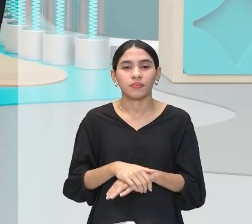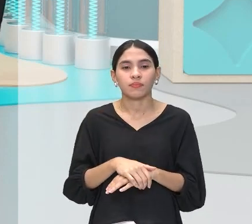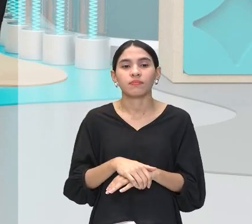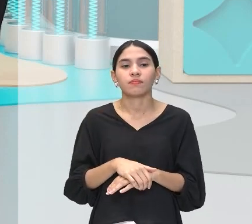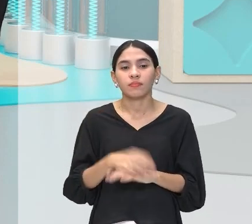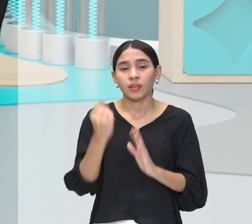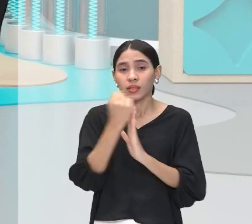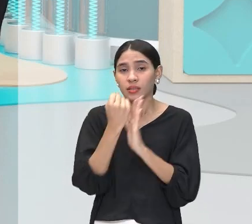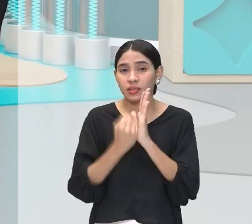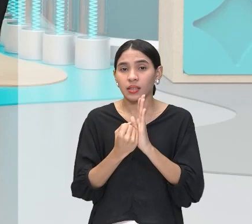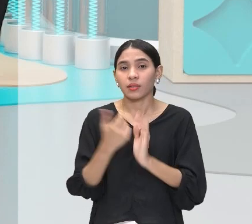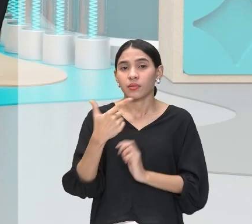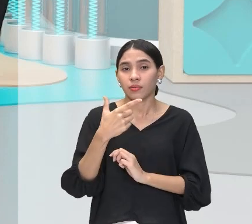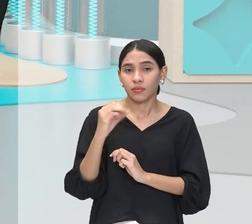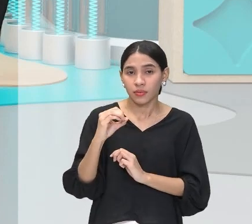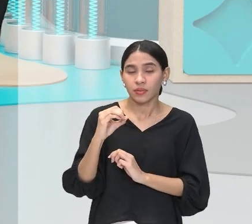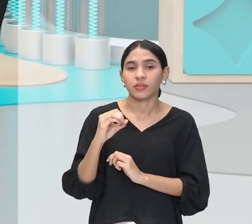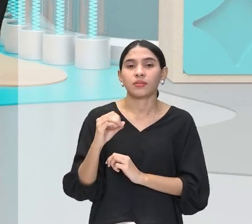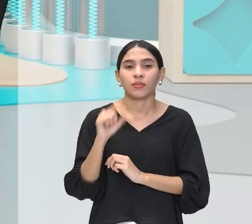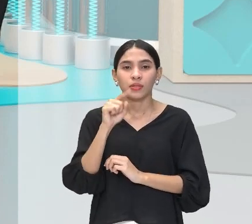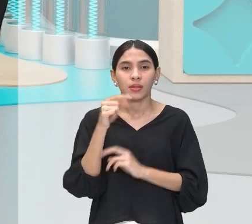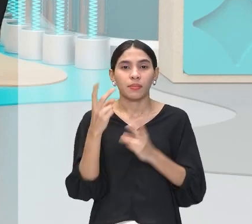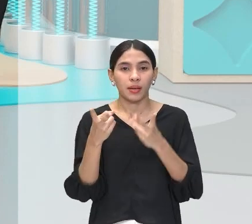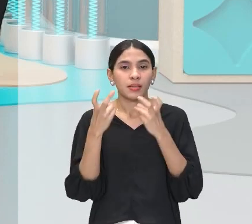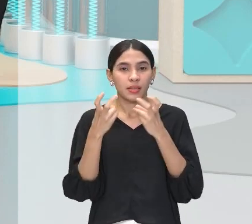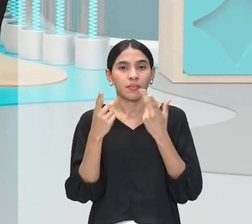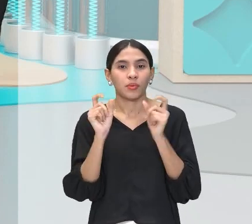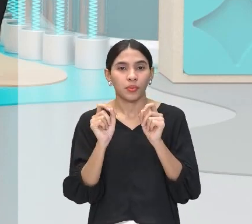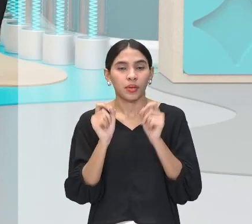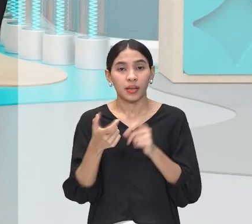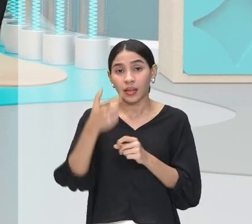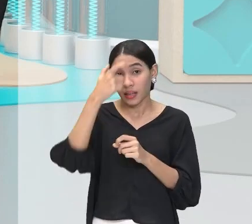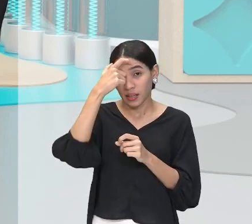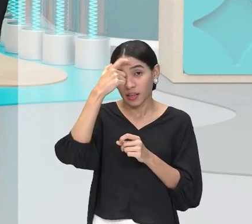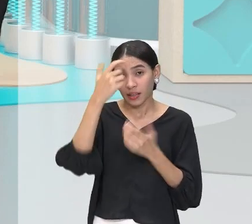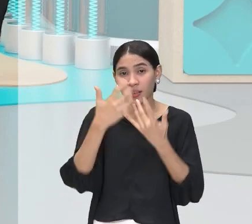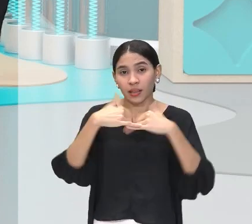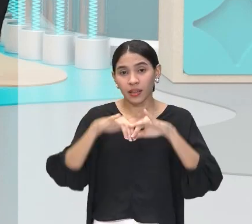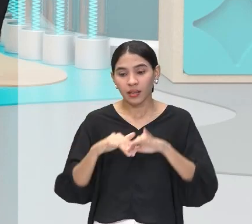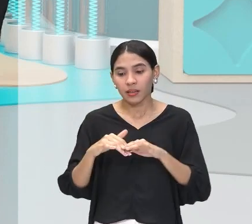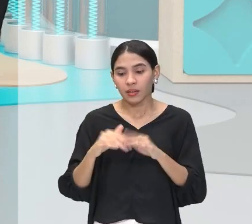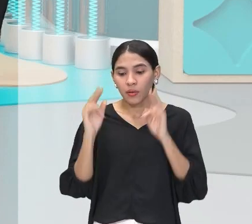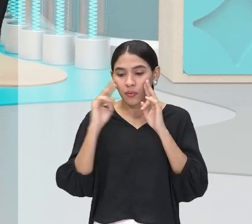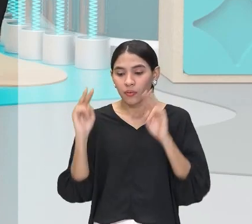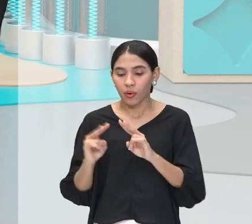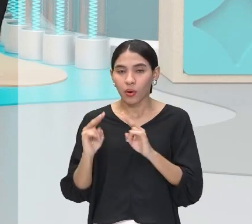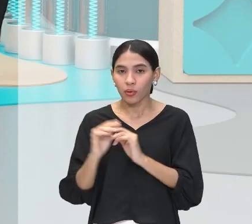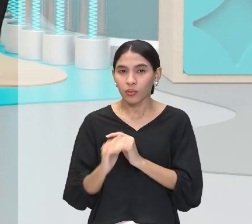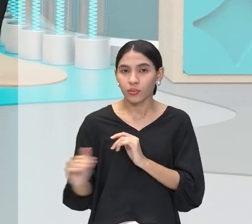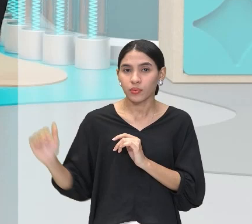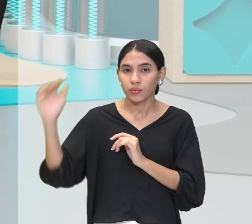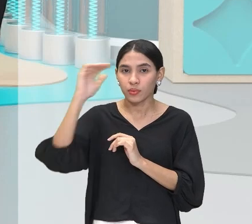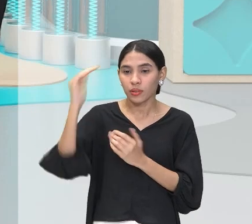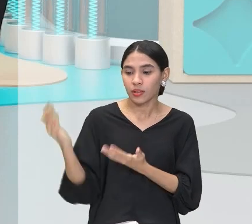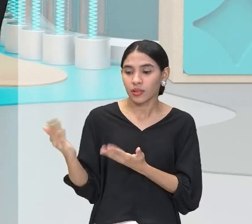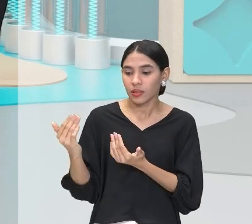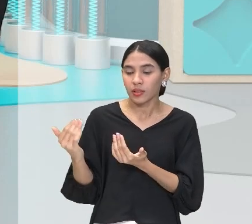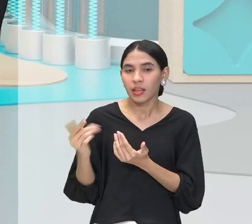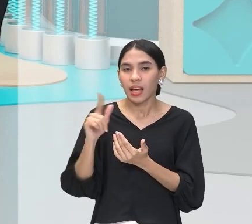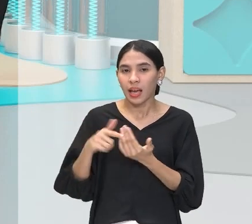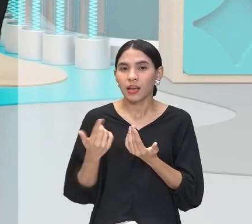início do século XX. Então percebam que a percepção em relação à adolescência já é um pouco tardia em relação